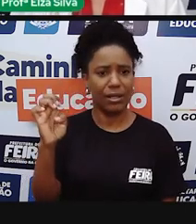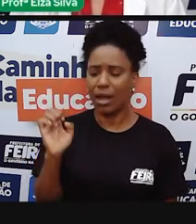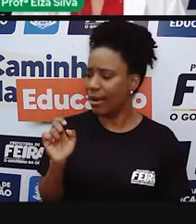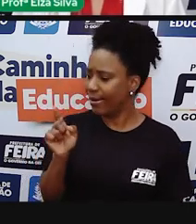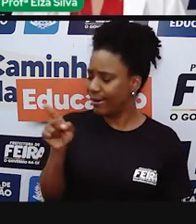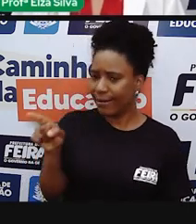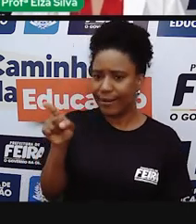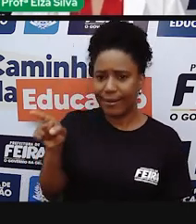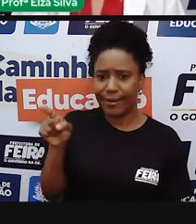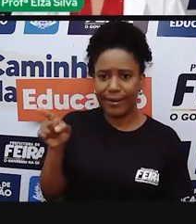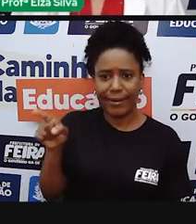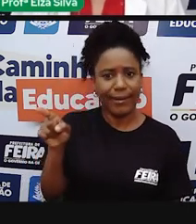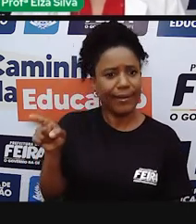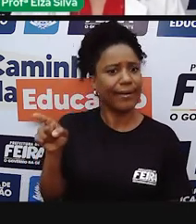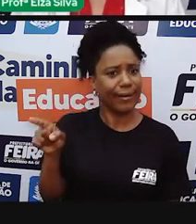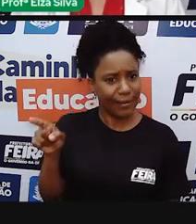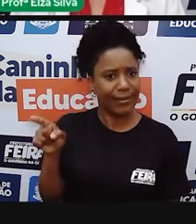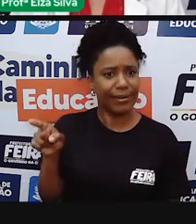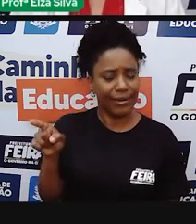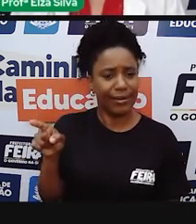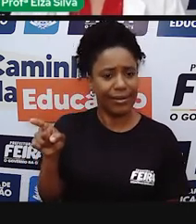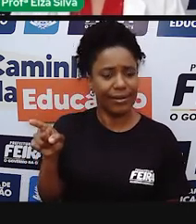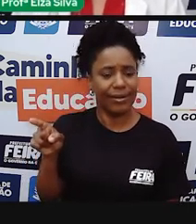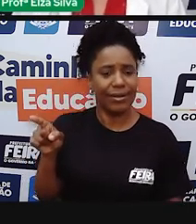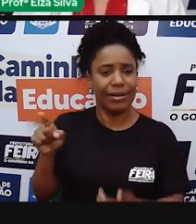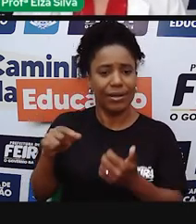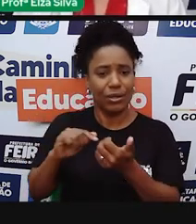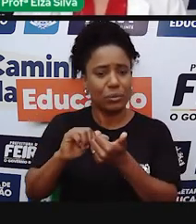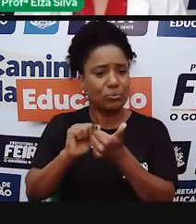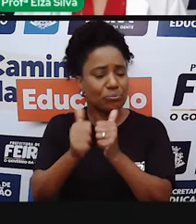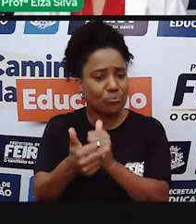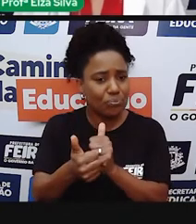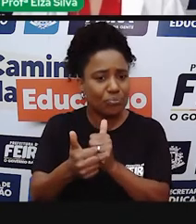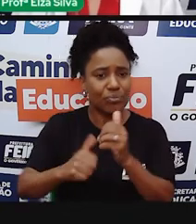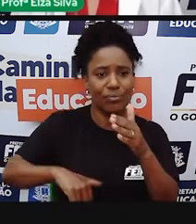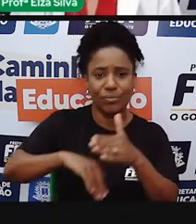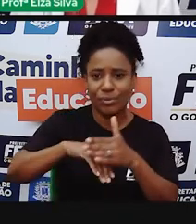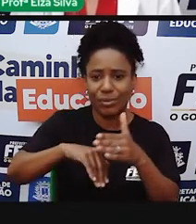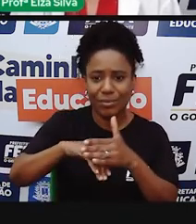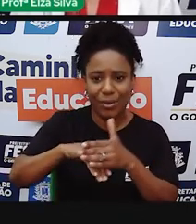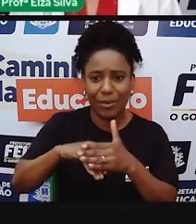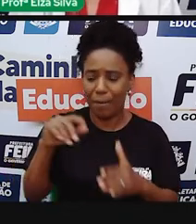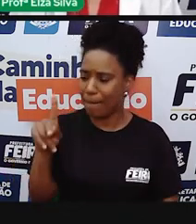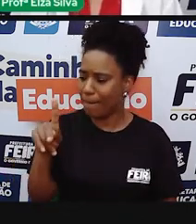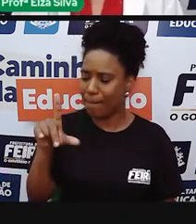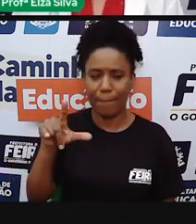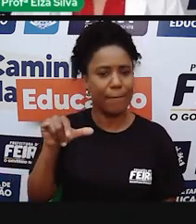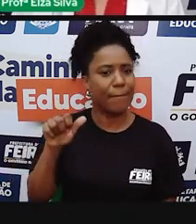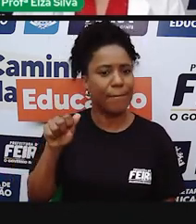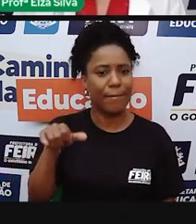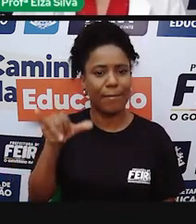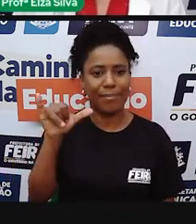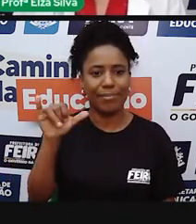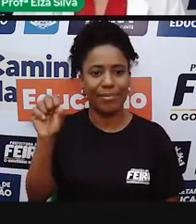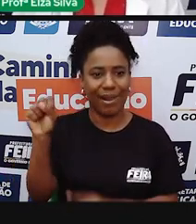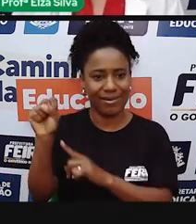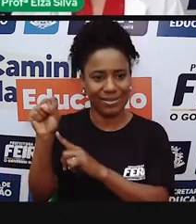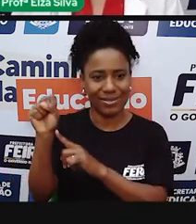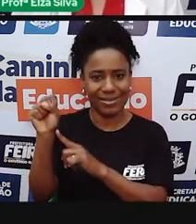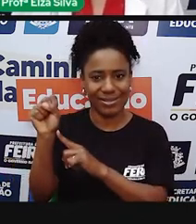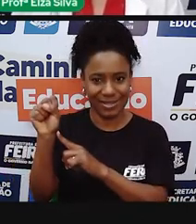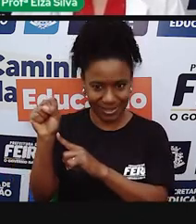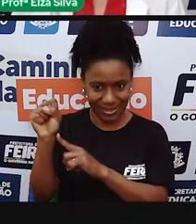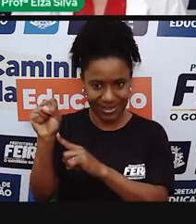S destacada. Por quê? Porque quando eu for conjugar o verbo na terceira pessoa do